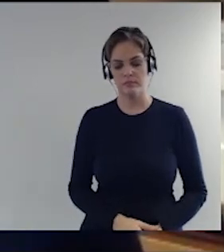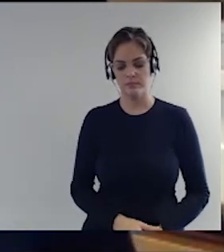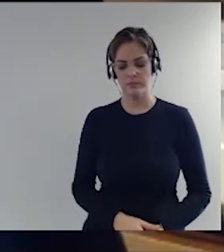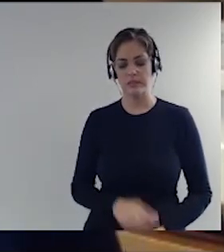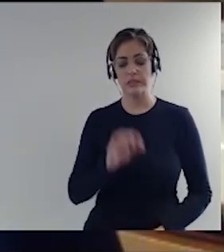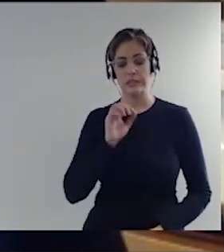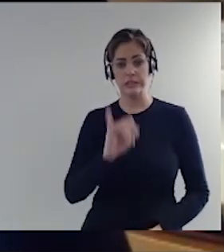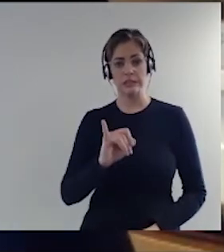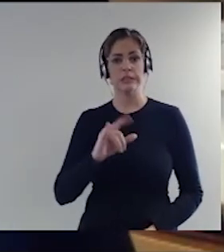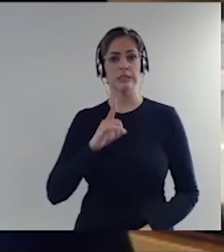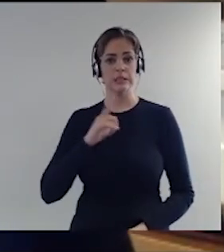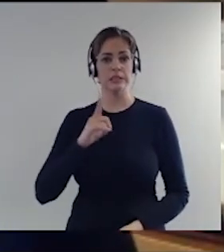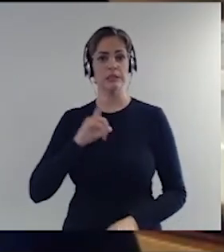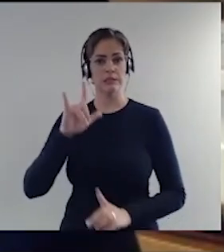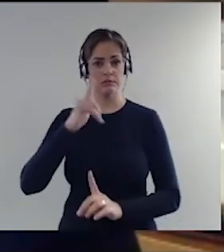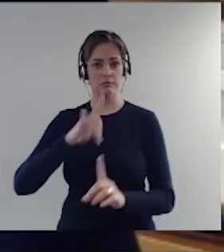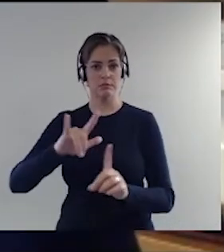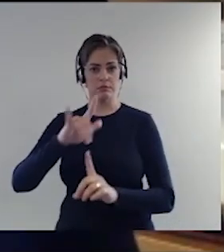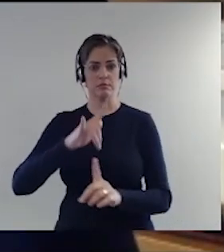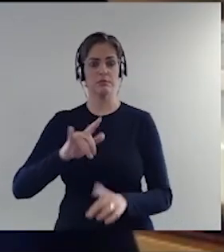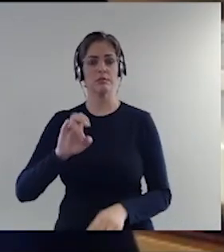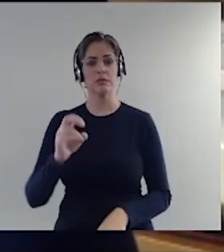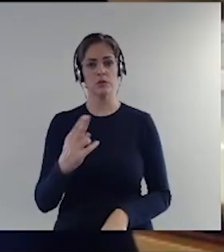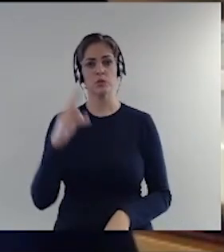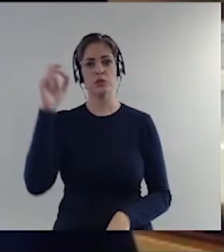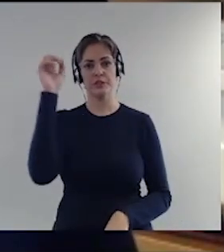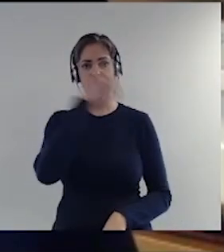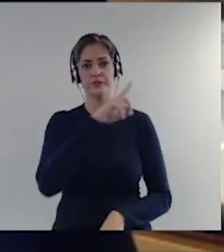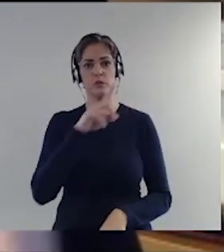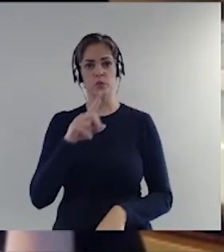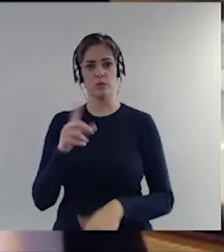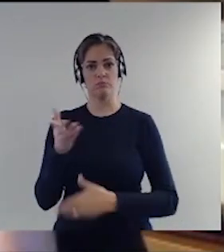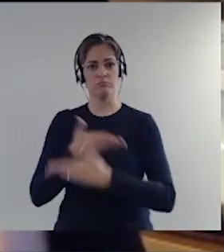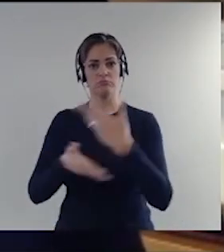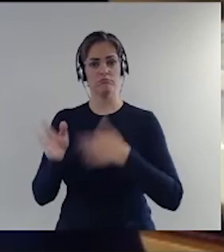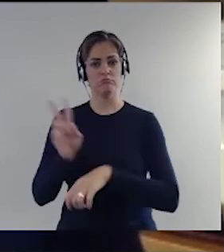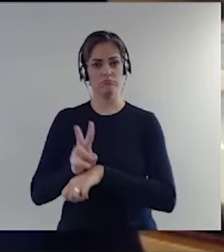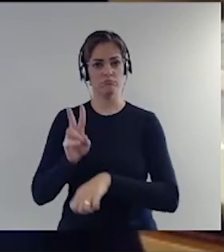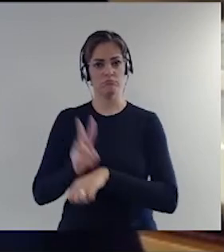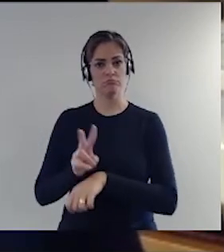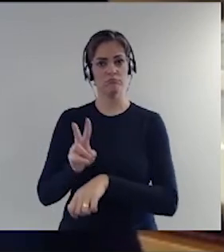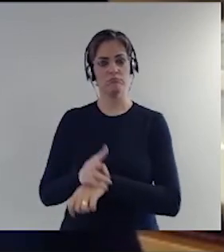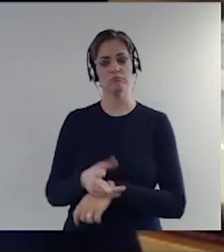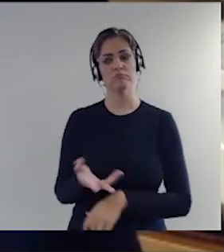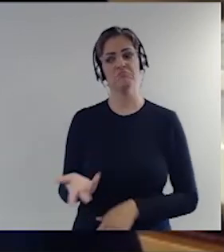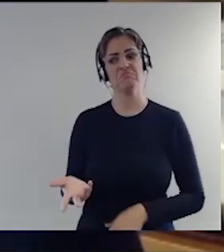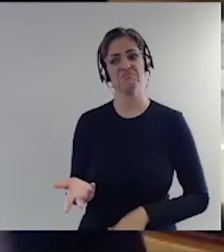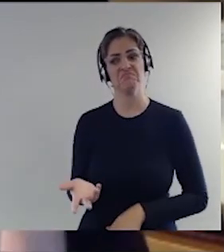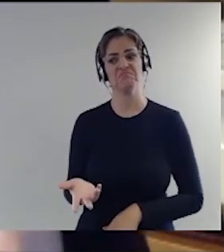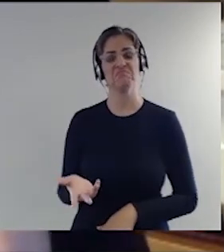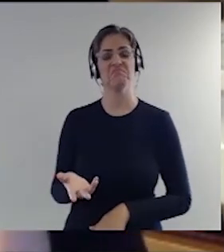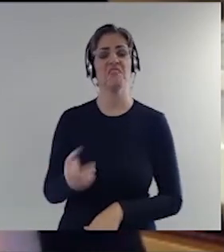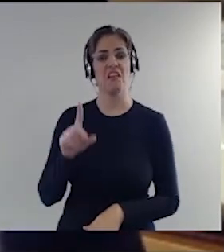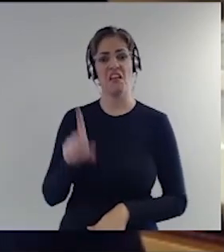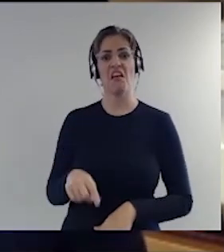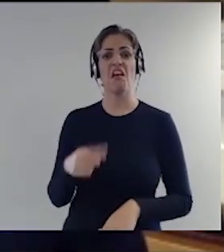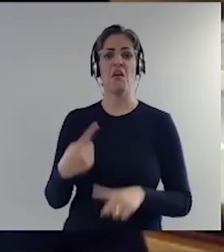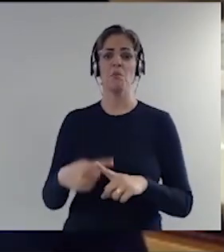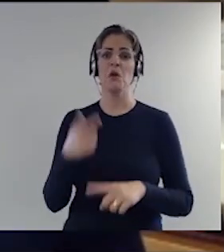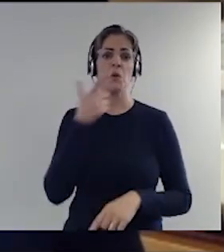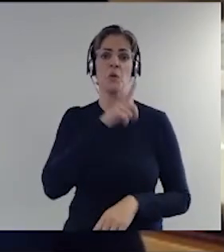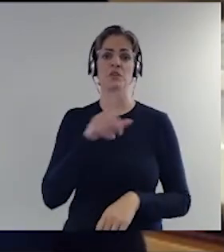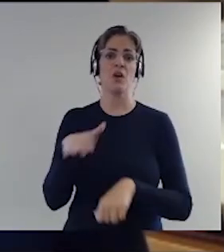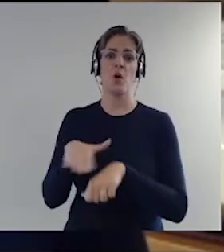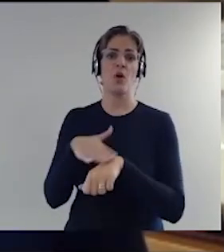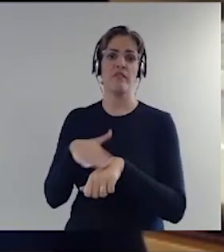parental e de qualquer dificuldade em guarda compartilhada quando os pais se conversam entre si, quando os pais terminaram o